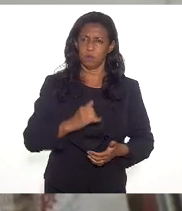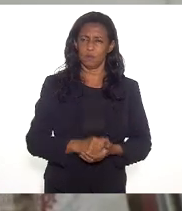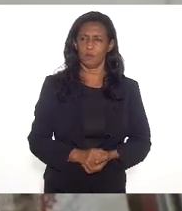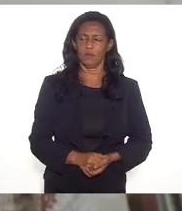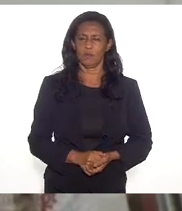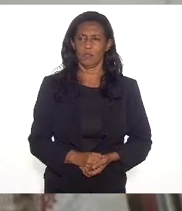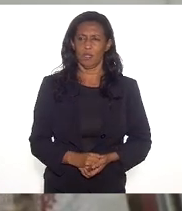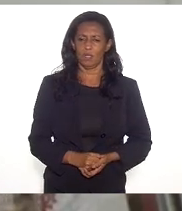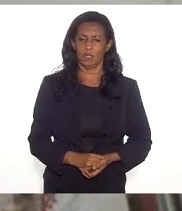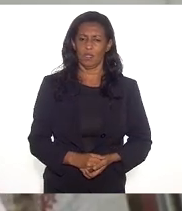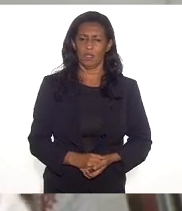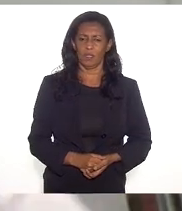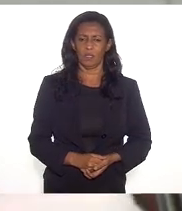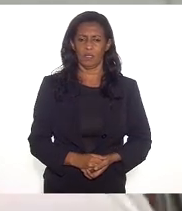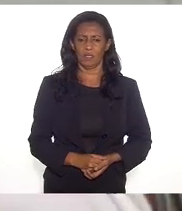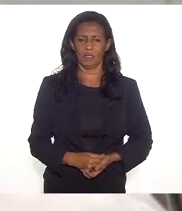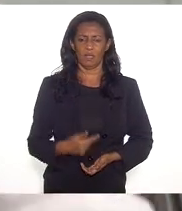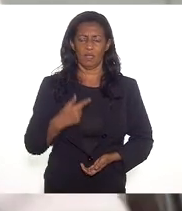que estou